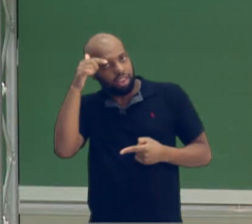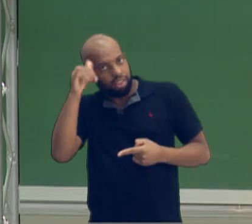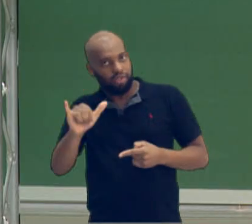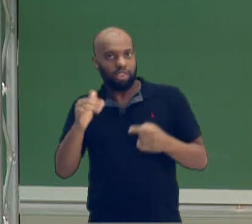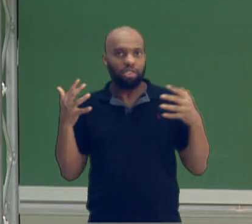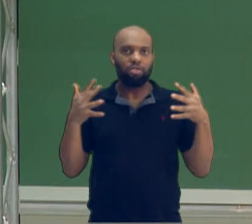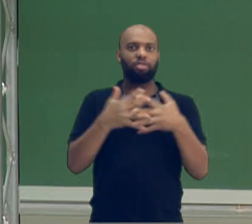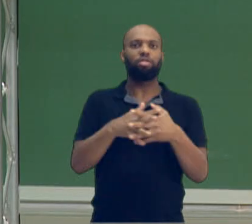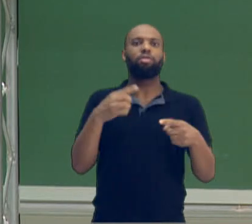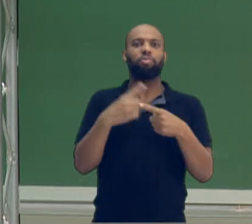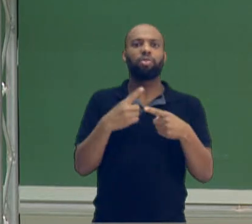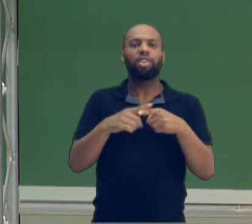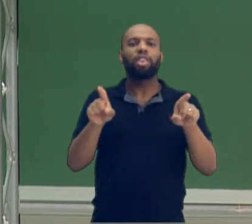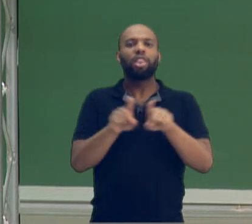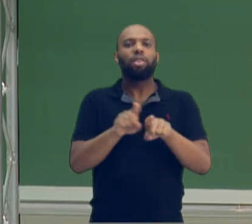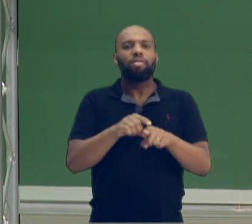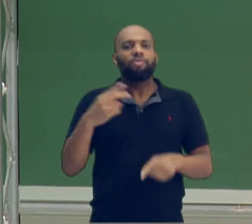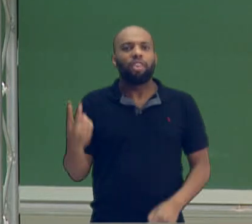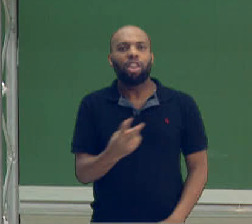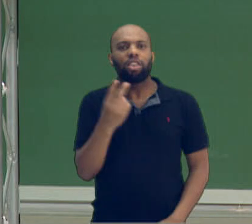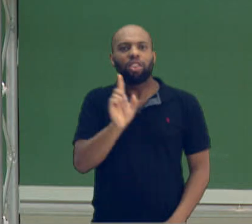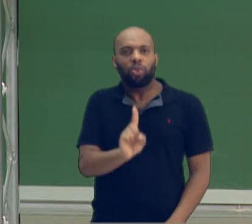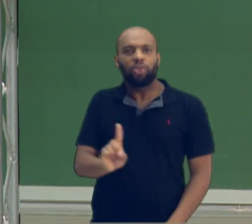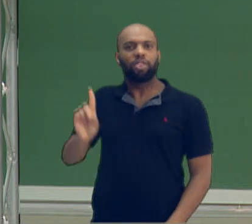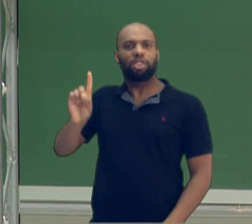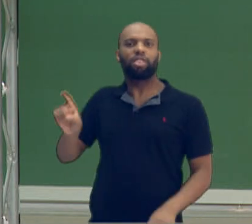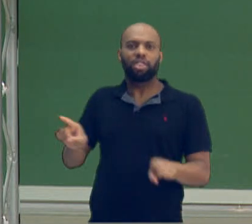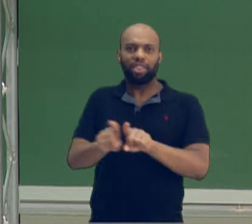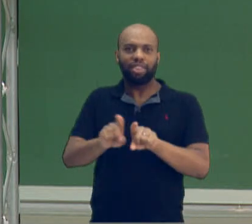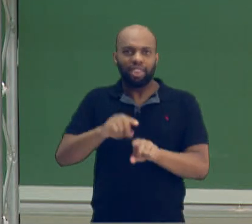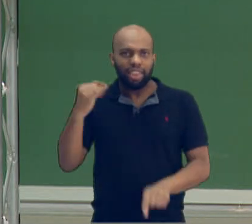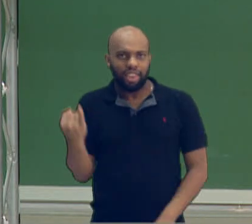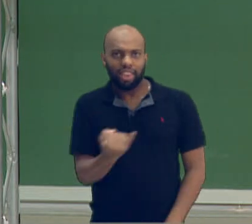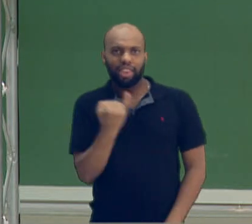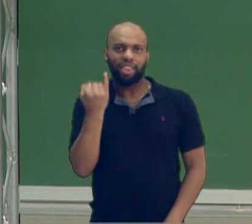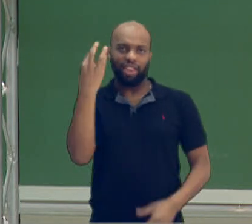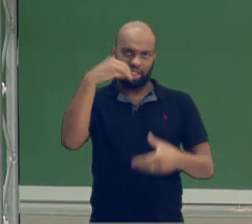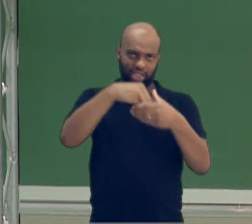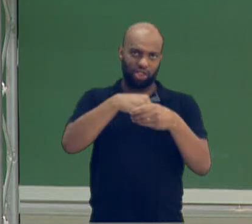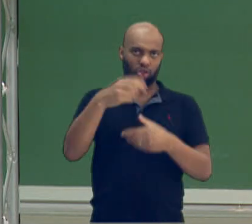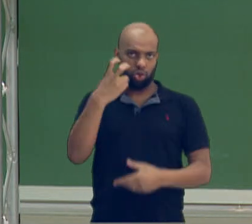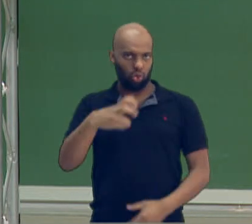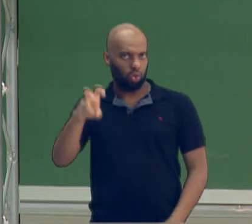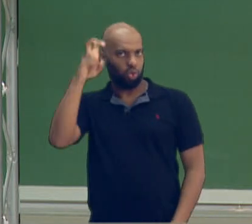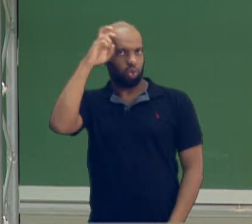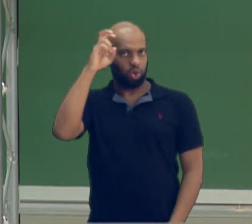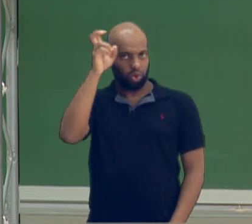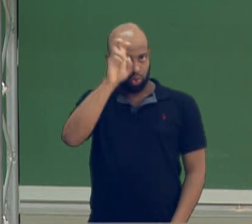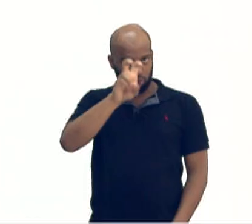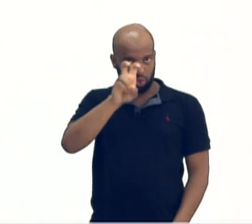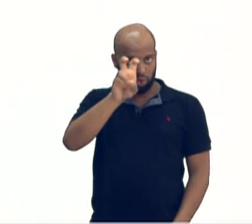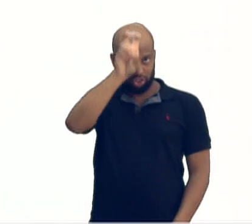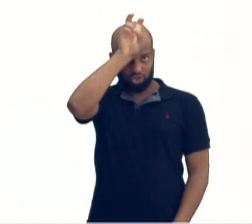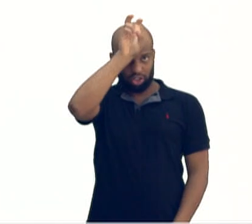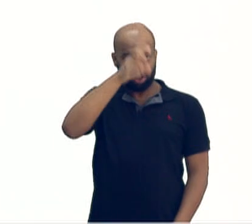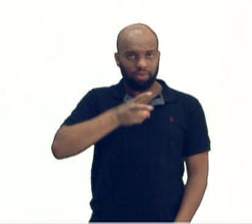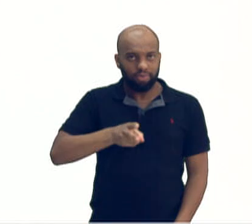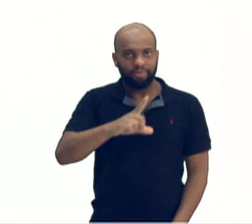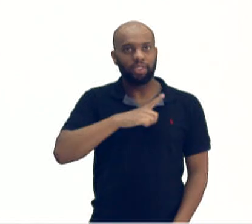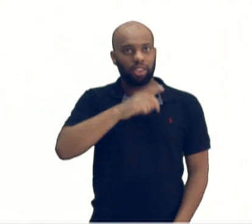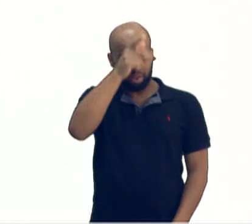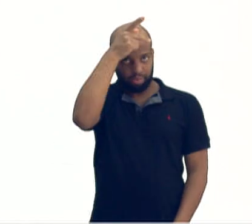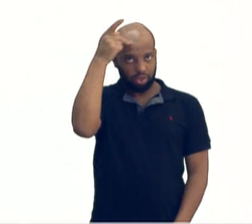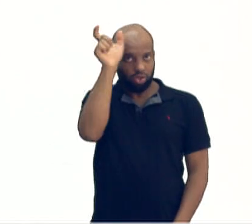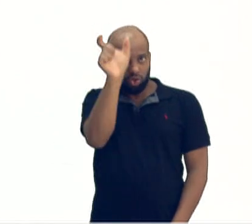assim valorizando os deuses, que é muito importante na cultura, né, no Egito, sempre vai ter uma pessoa junto com a